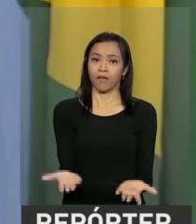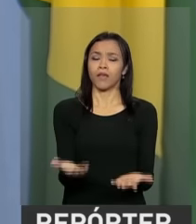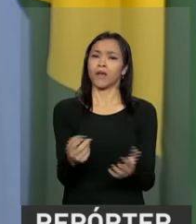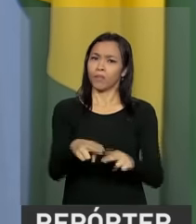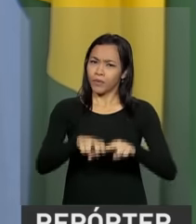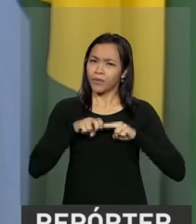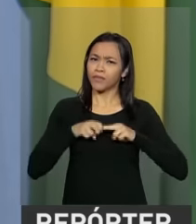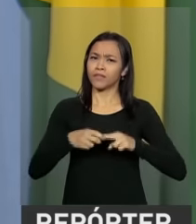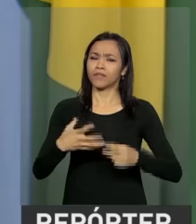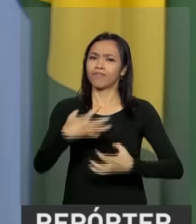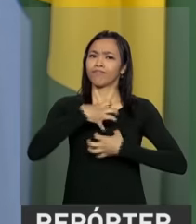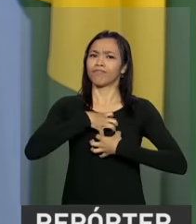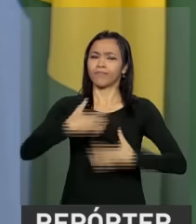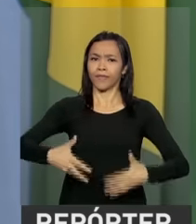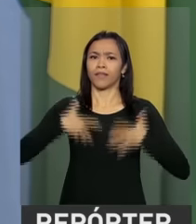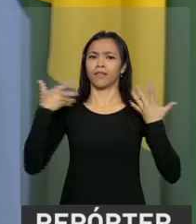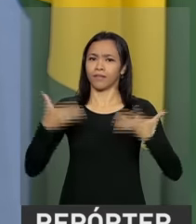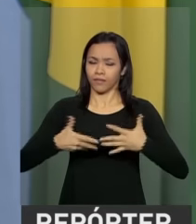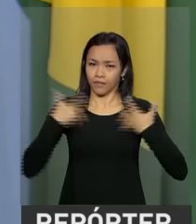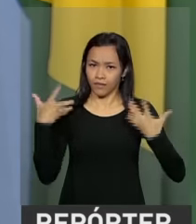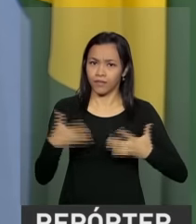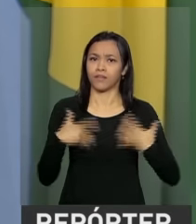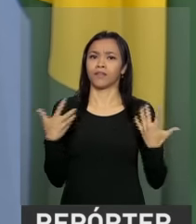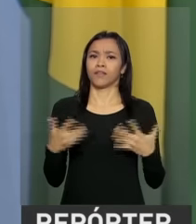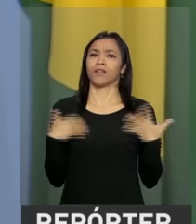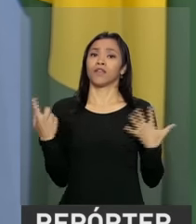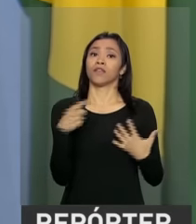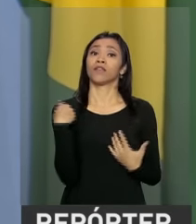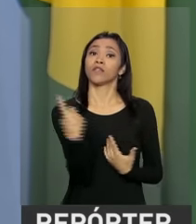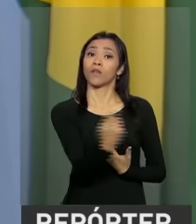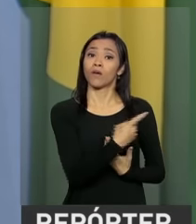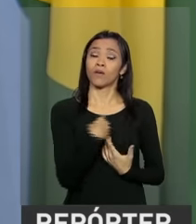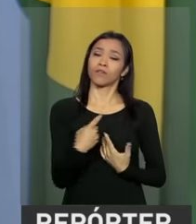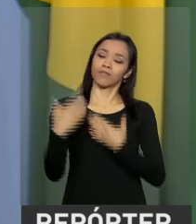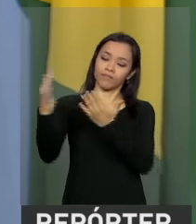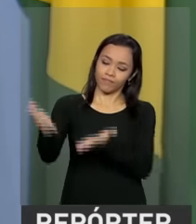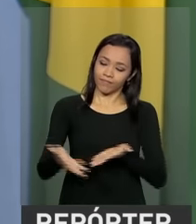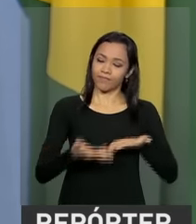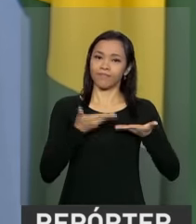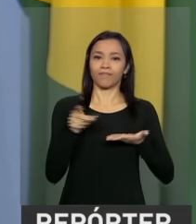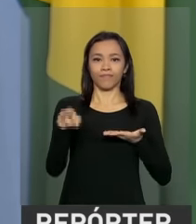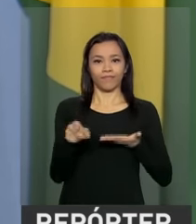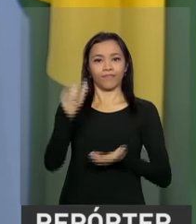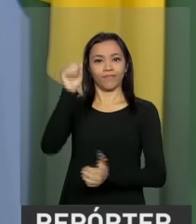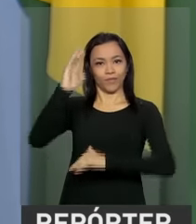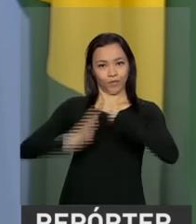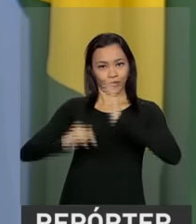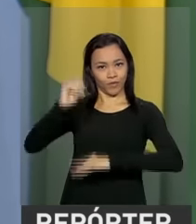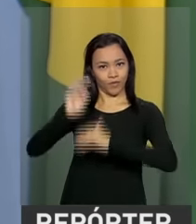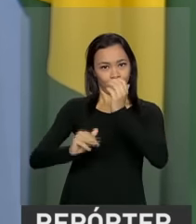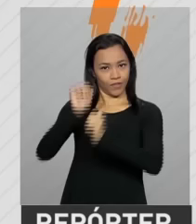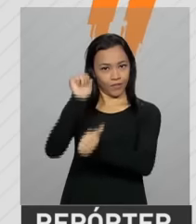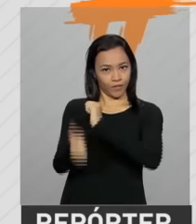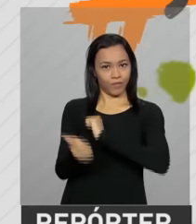alegria volto a dizer que nós recebemos os nossos atletas